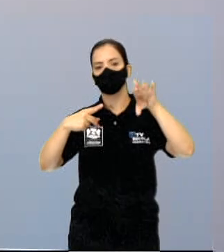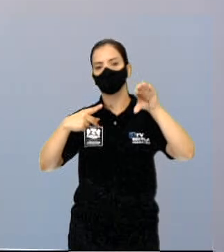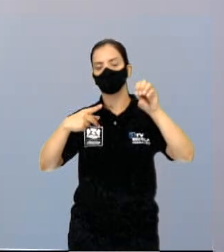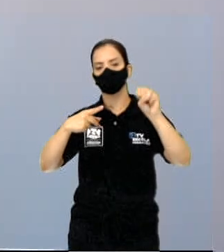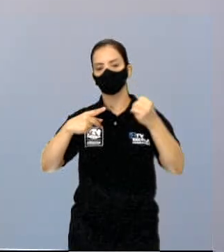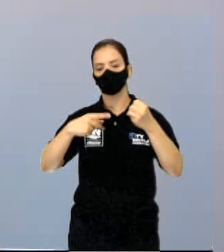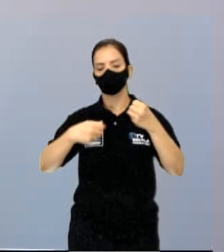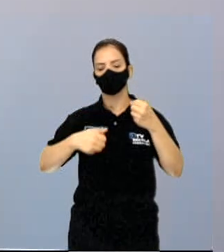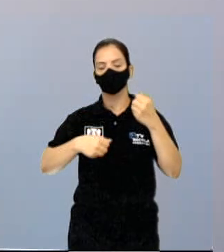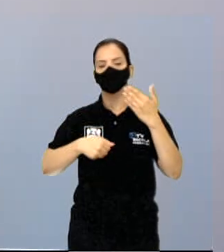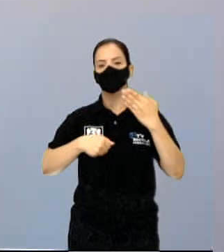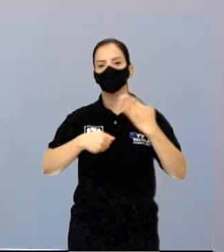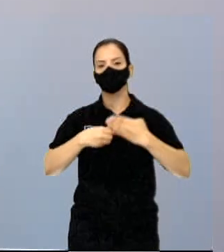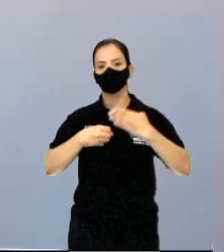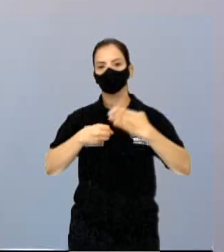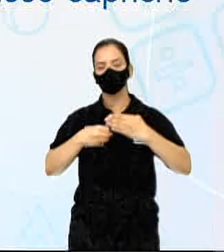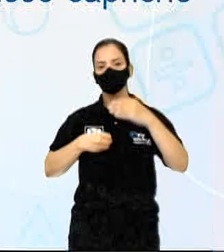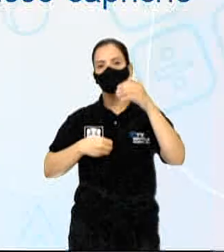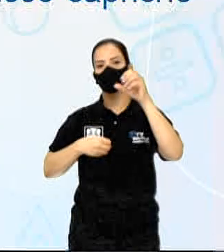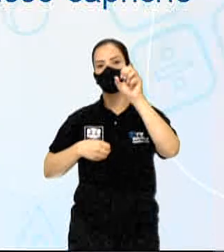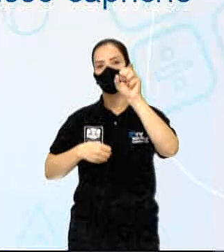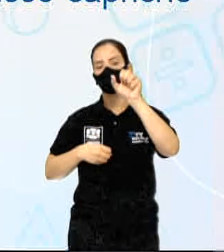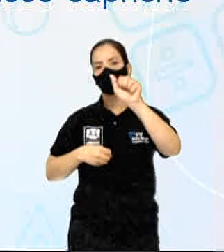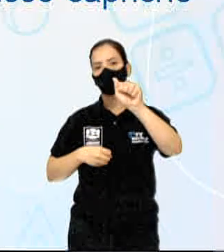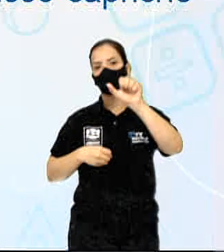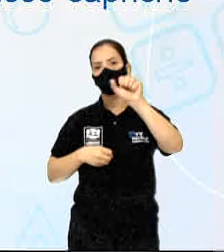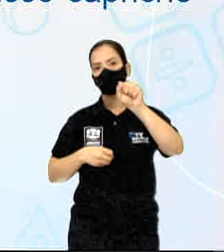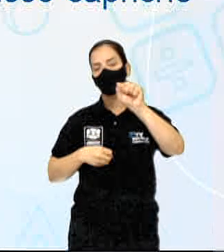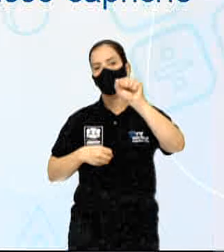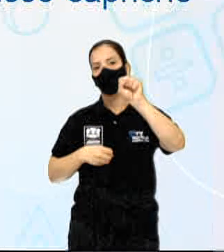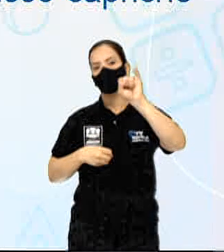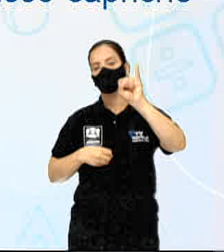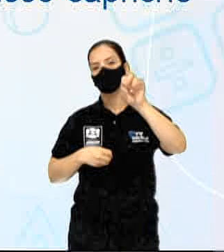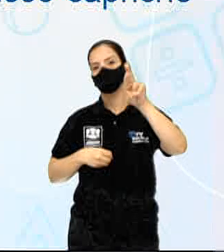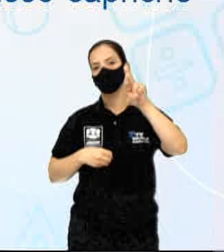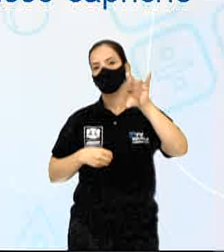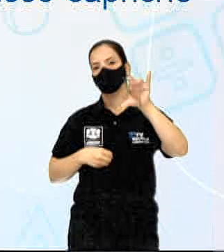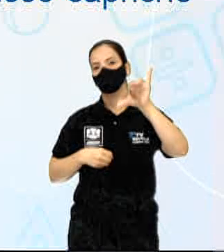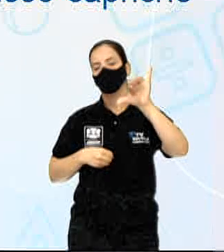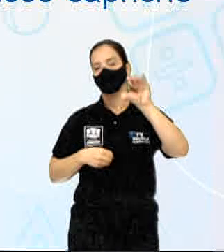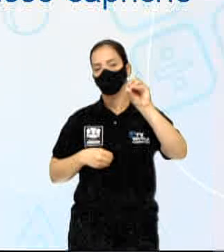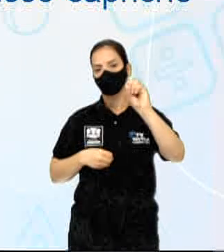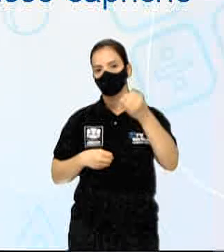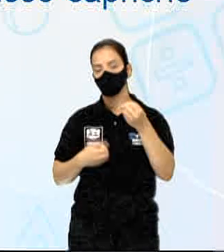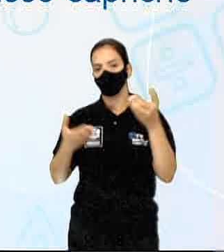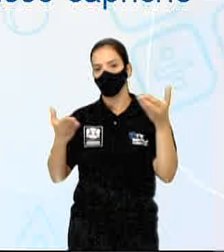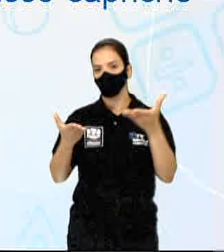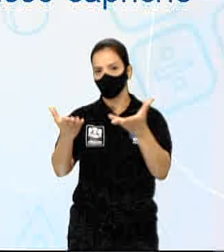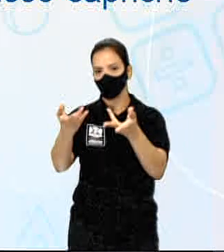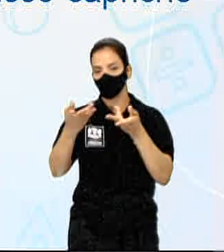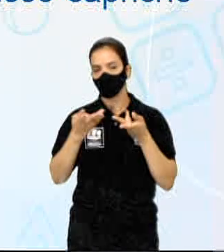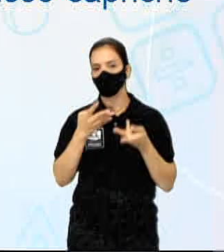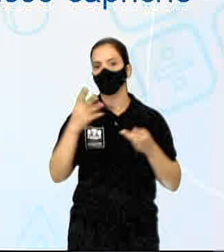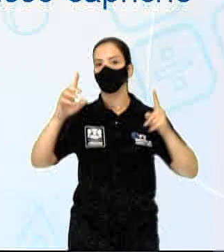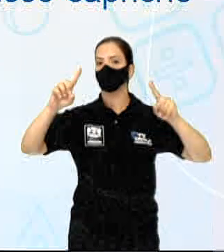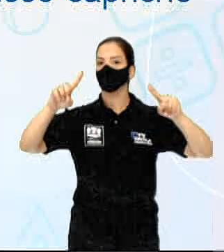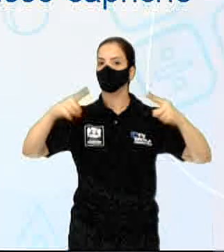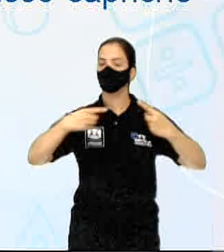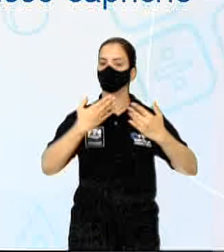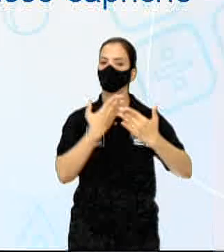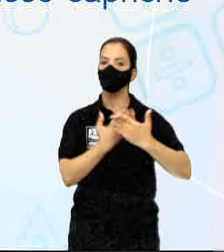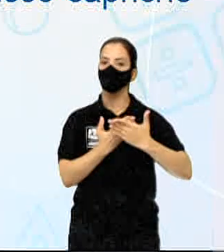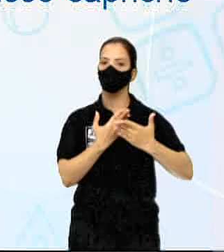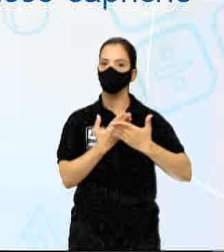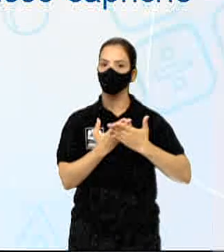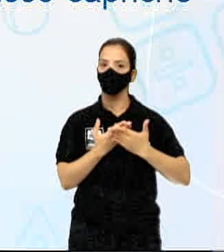os assírios, tá? E agora eu convido vocês a conhecer o nosso desafio da aula de hoje, que diz o seguinte: